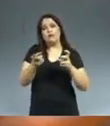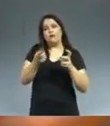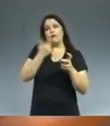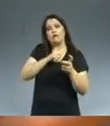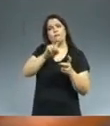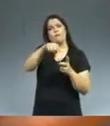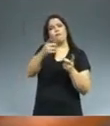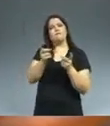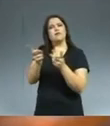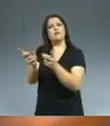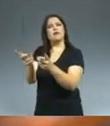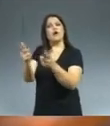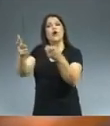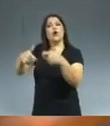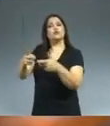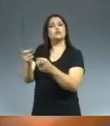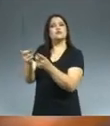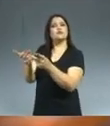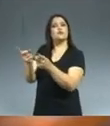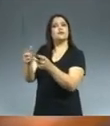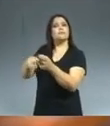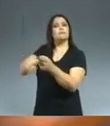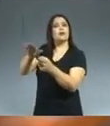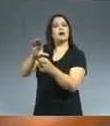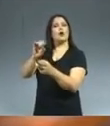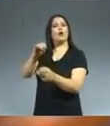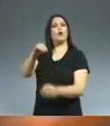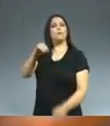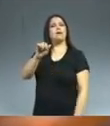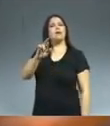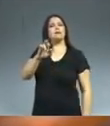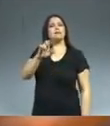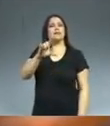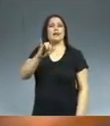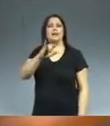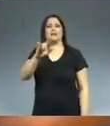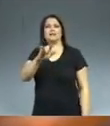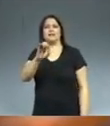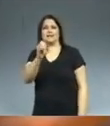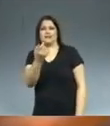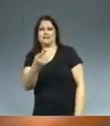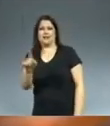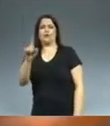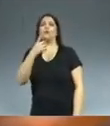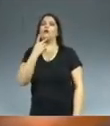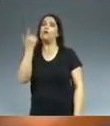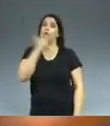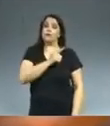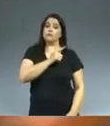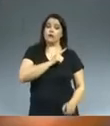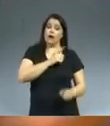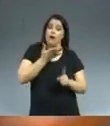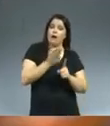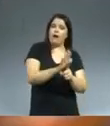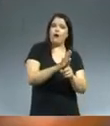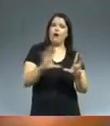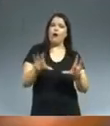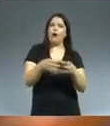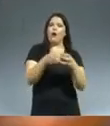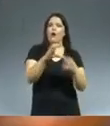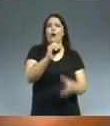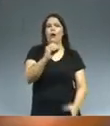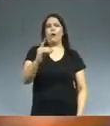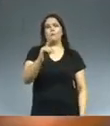comercialização aonde que a gente tem atuado de forma muito forte no fortalecimento do cooperativismo brasileiro na